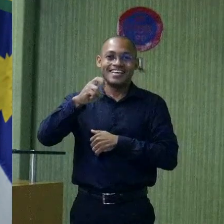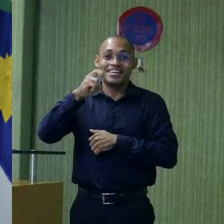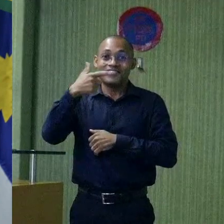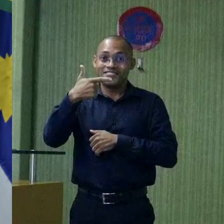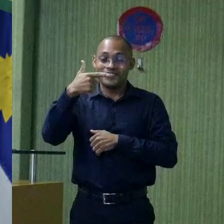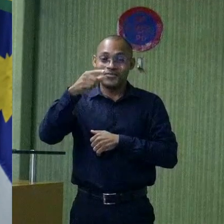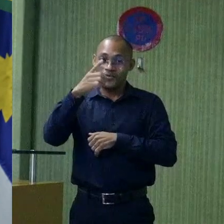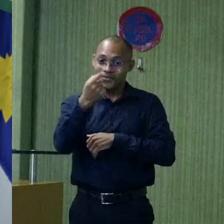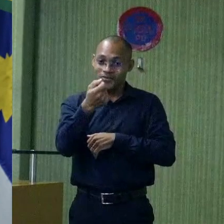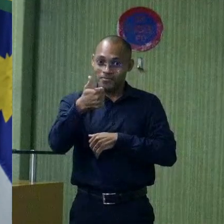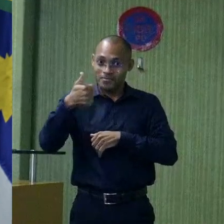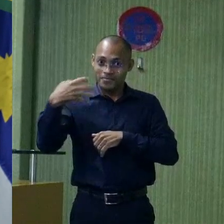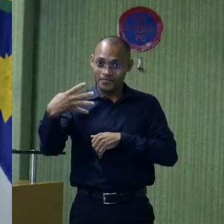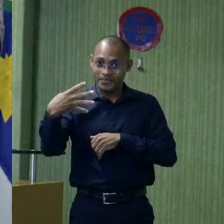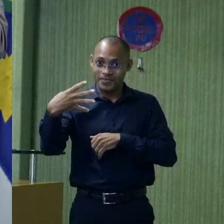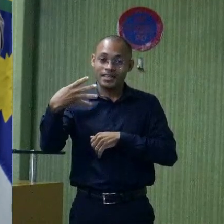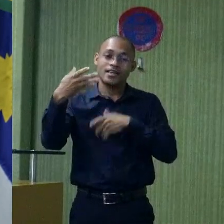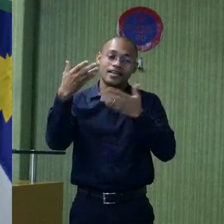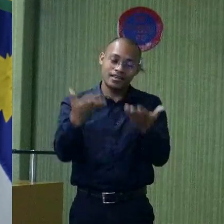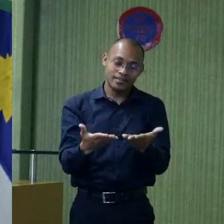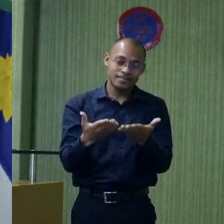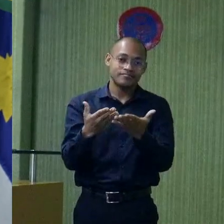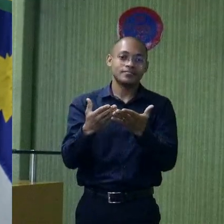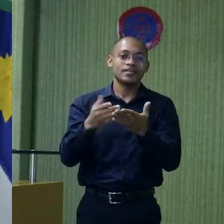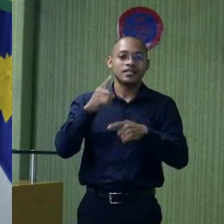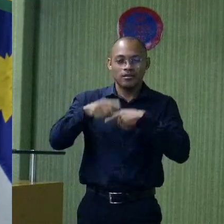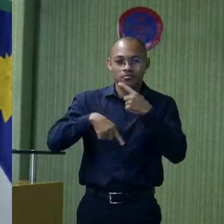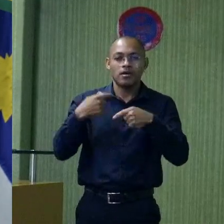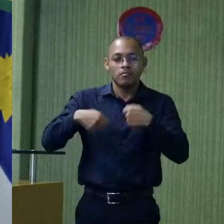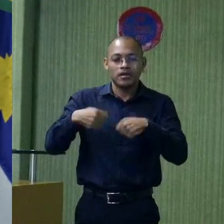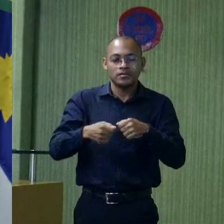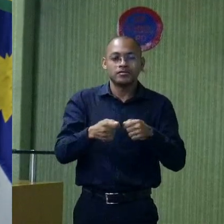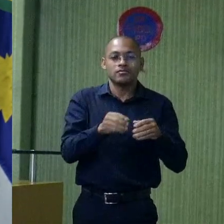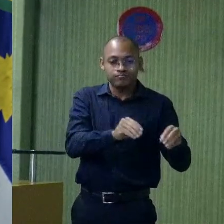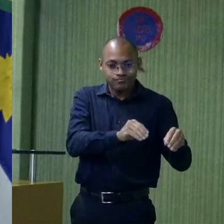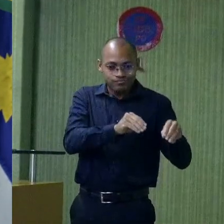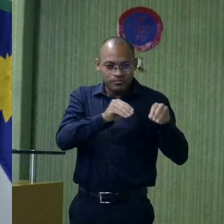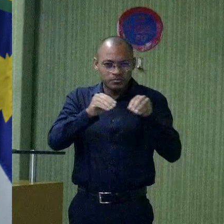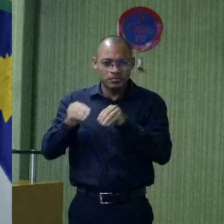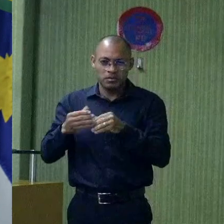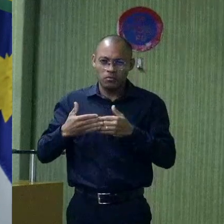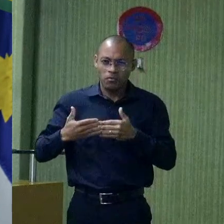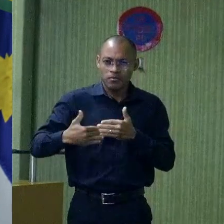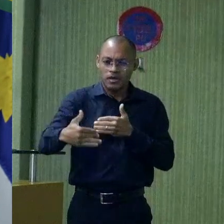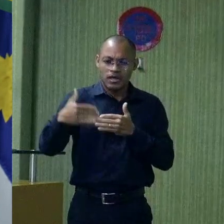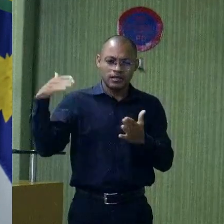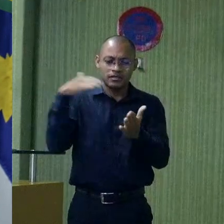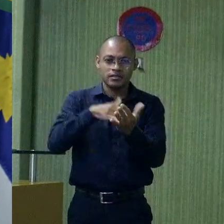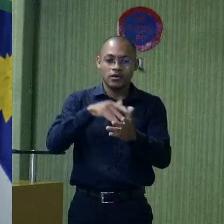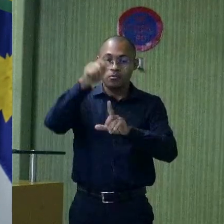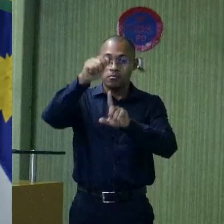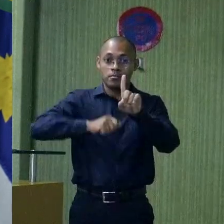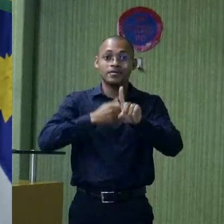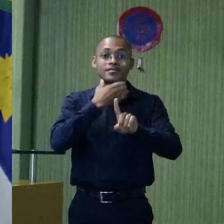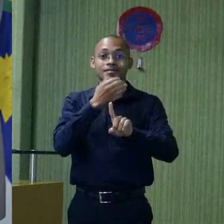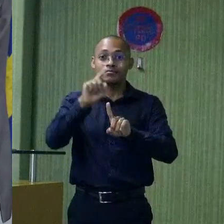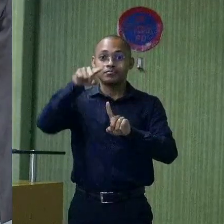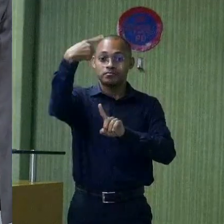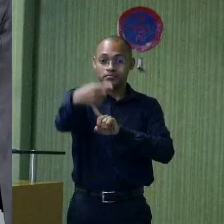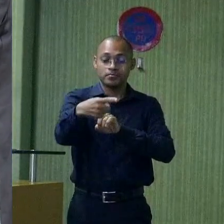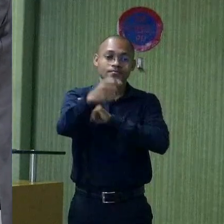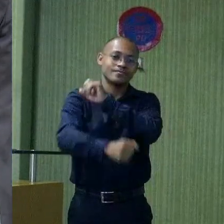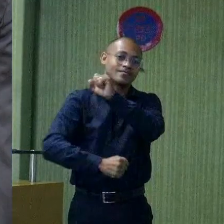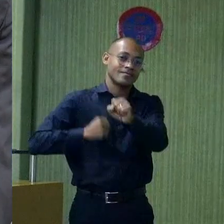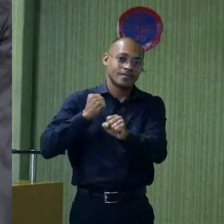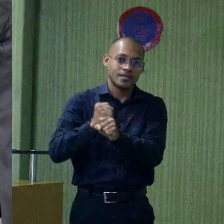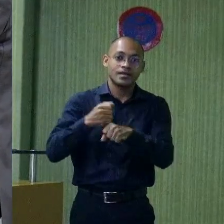de24 e que foi prorrogado né a gente viu recentemente foi prorrogado até o mês de dezembro do ano que vem bom